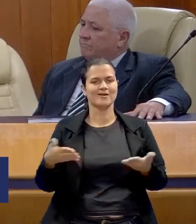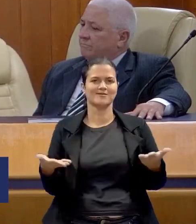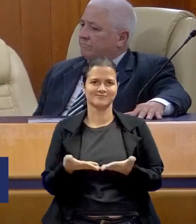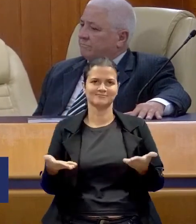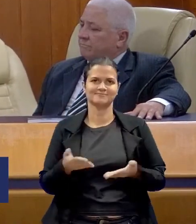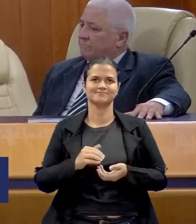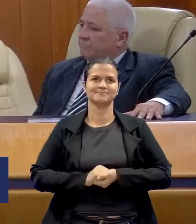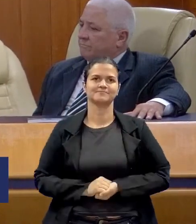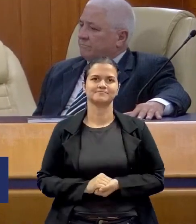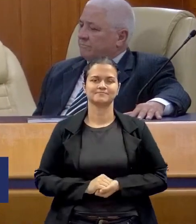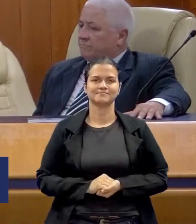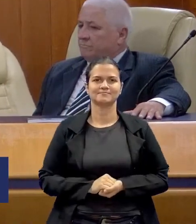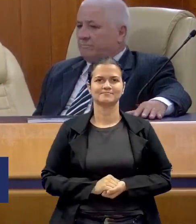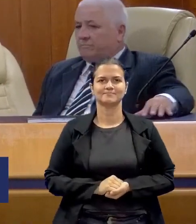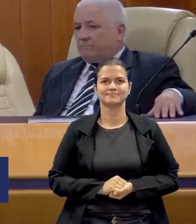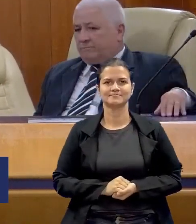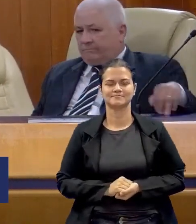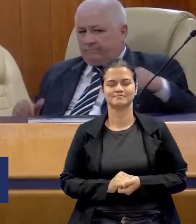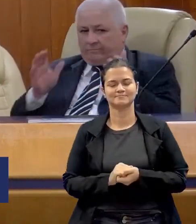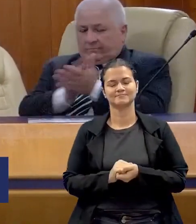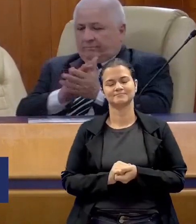aí.